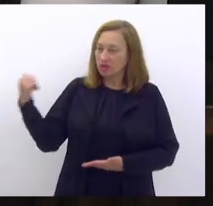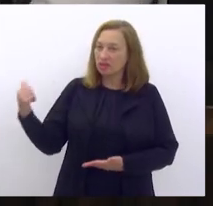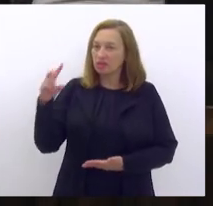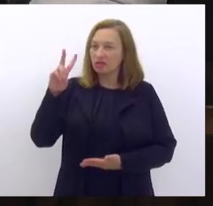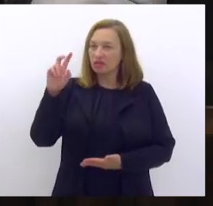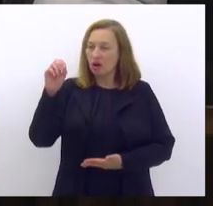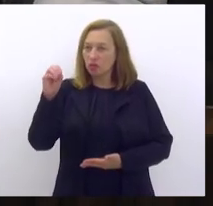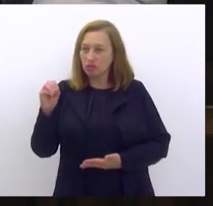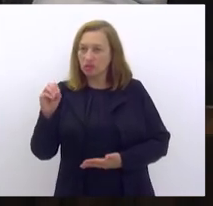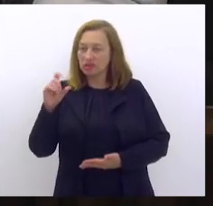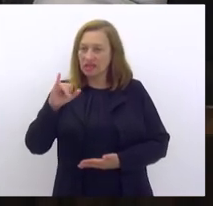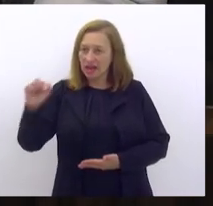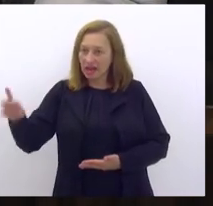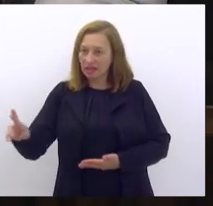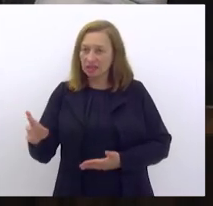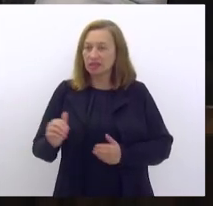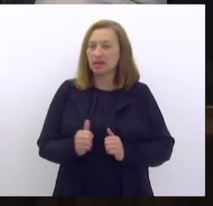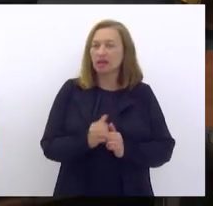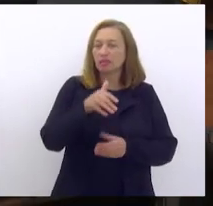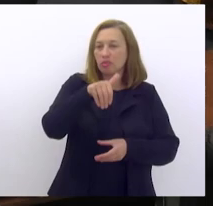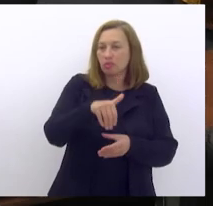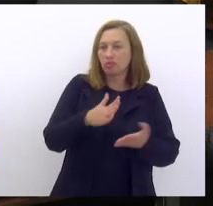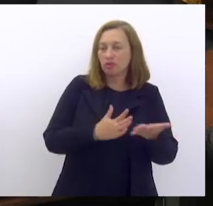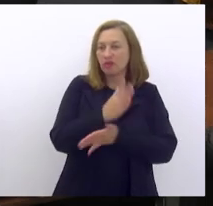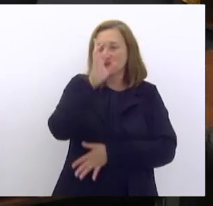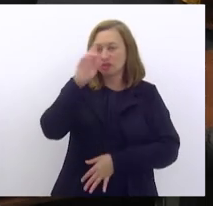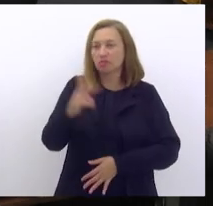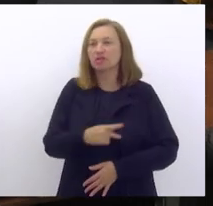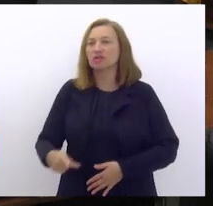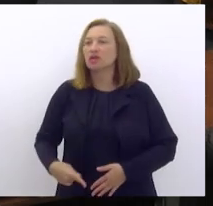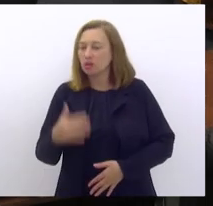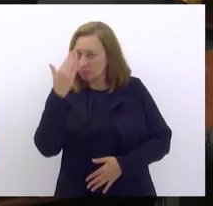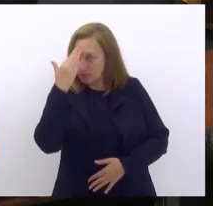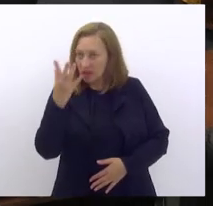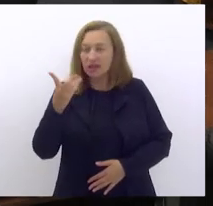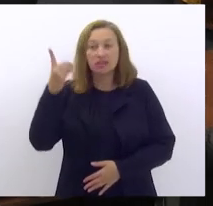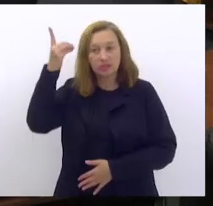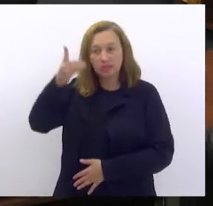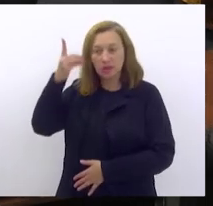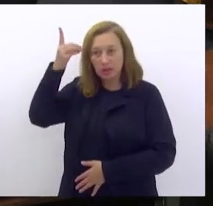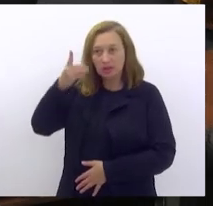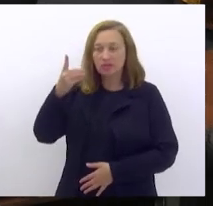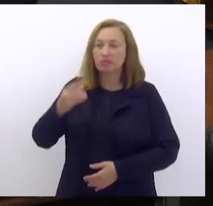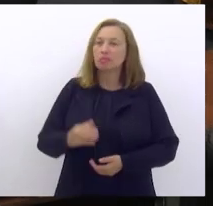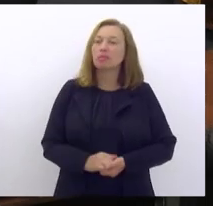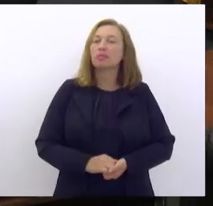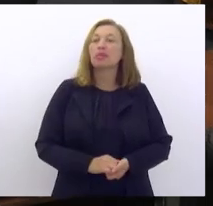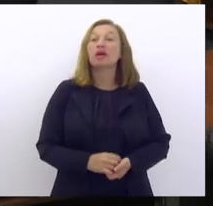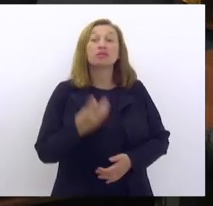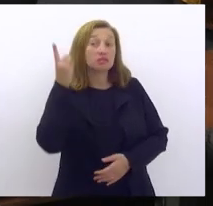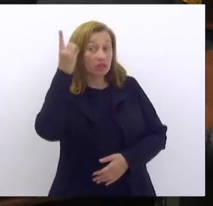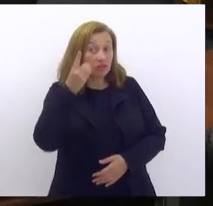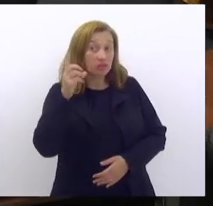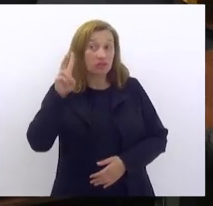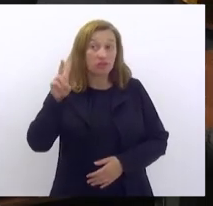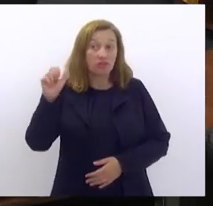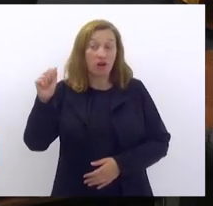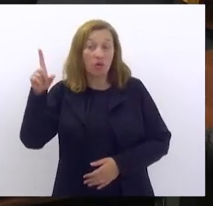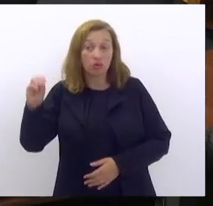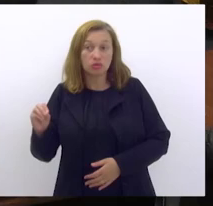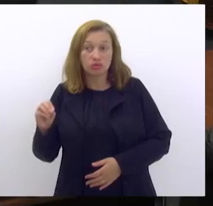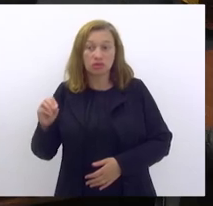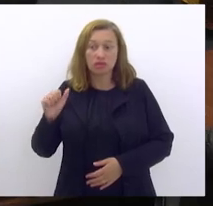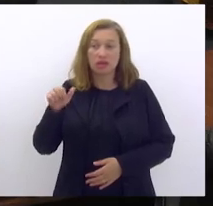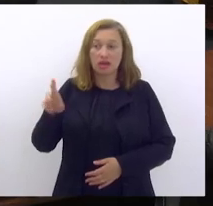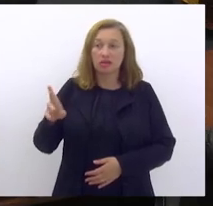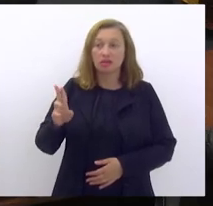Seasa. Parecer favorável, senhor presidente. Muito obrigado, meu nobre deputado Valdo Seasa. Deputado Valdo Seasa, sempre